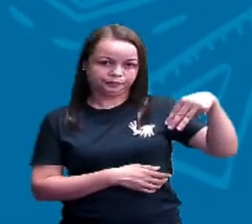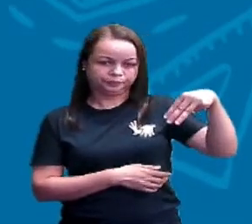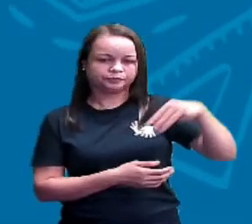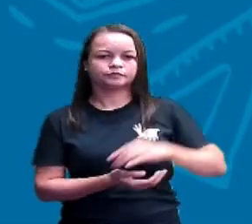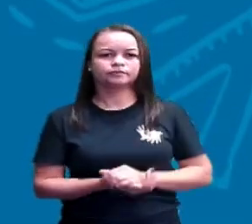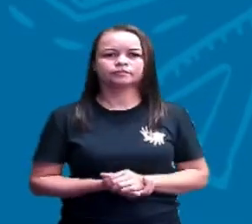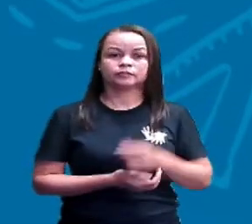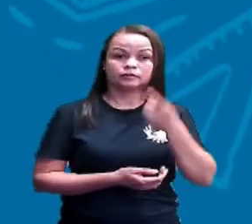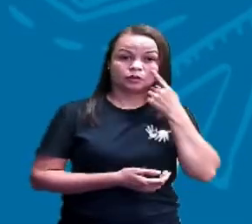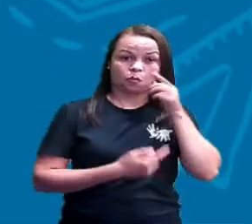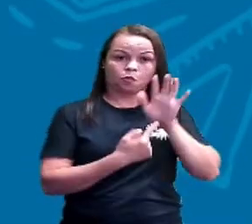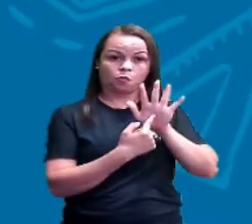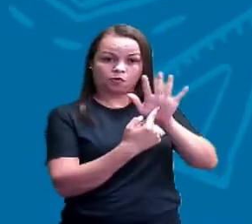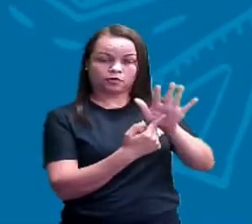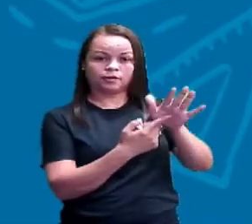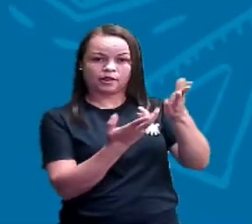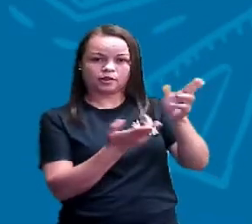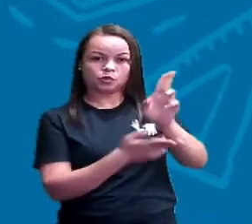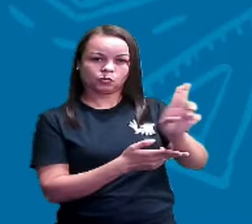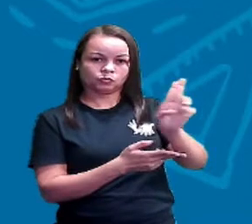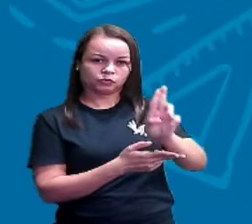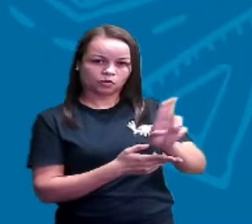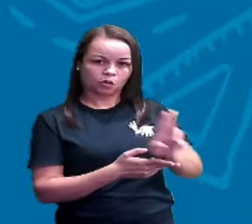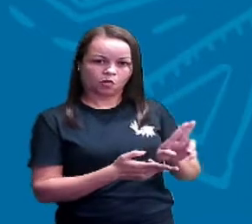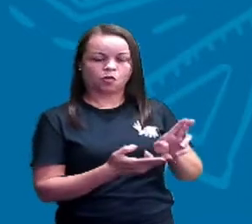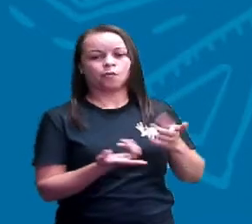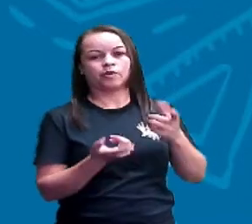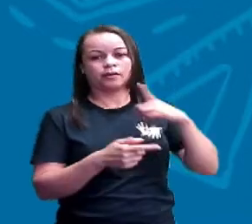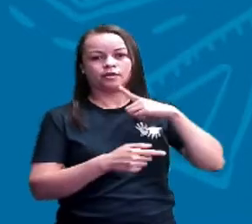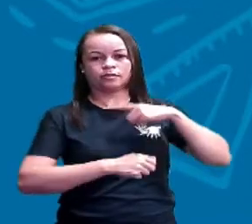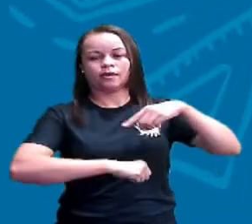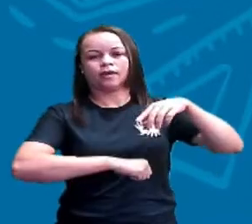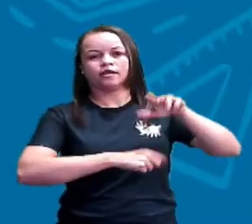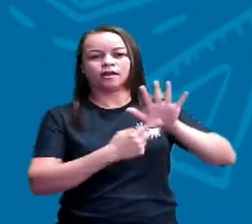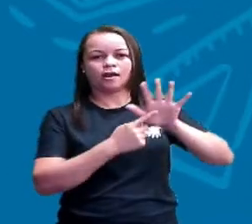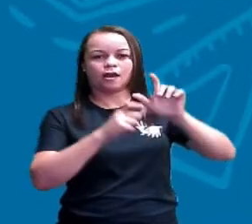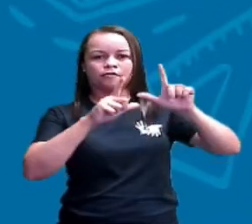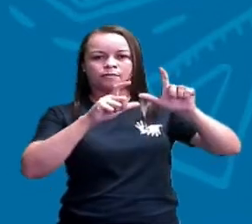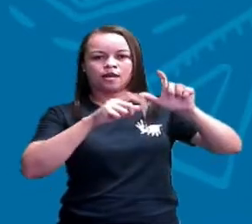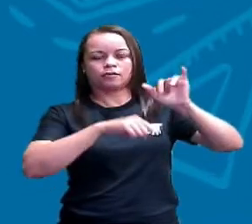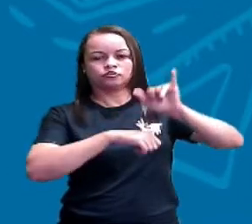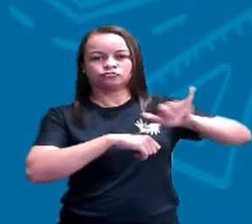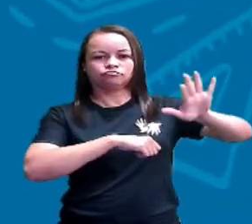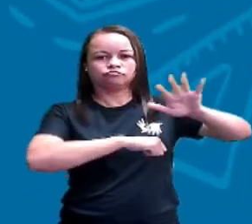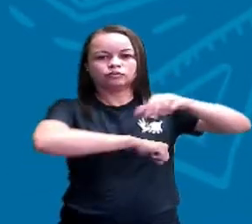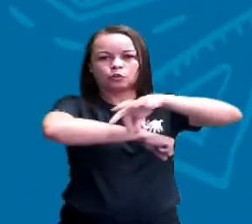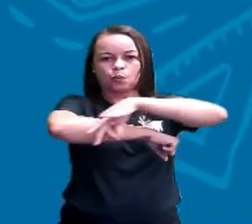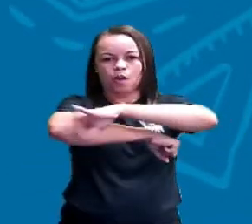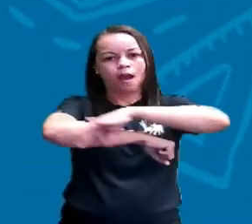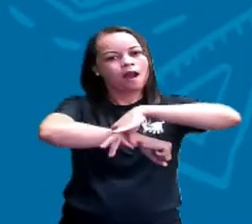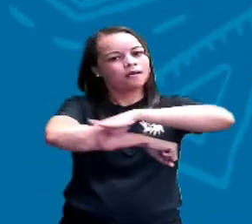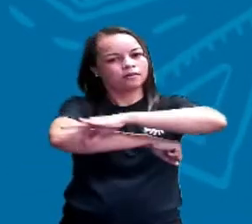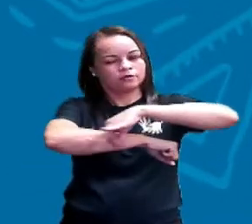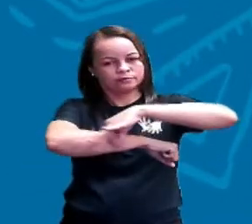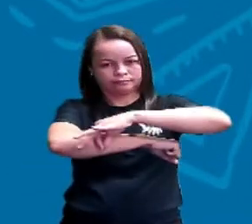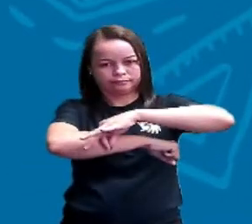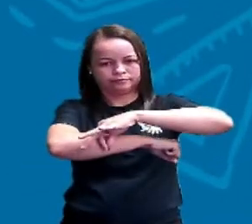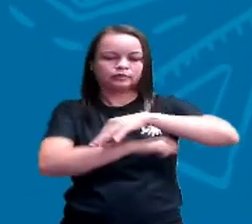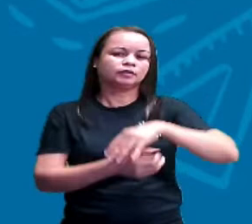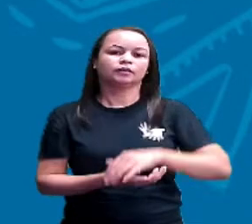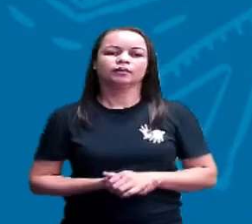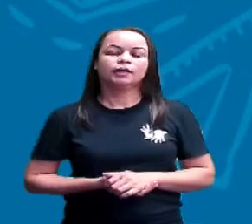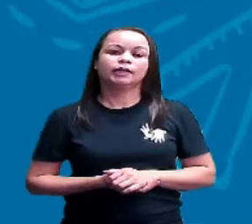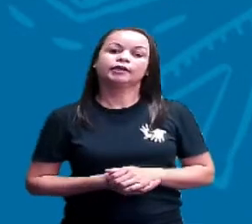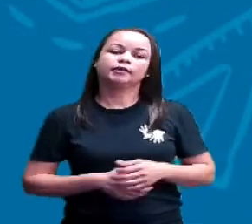olha aí na sua telinha tem a foto de uma régua. E nessa régua eu tenho